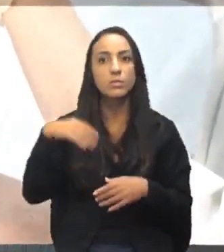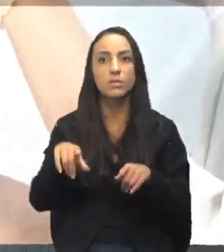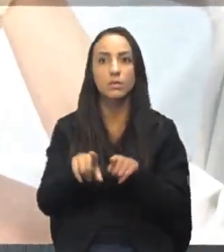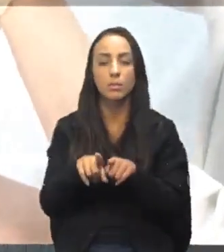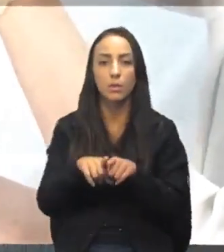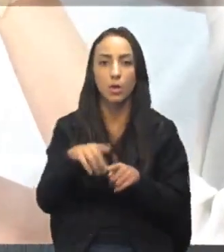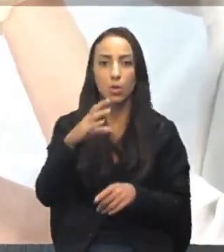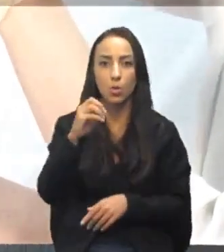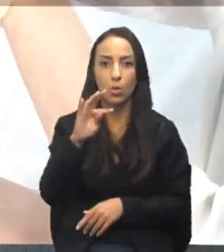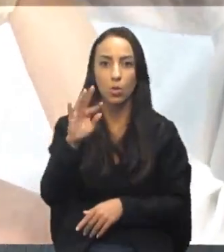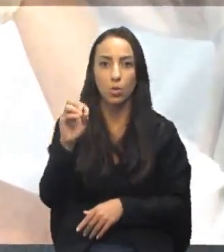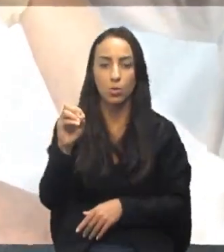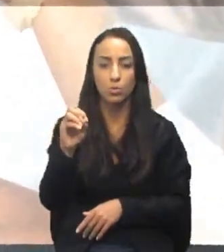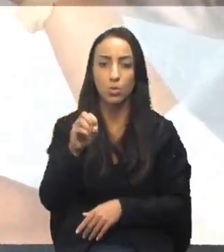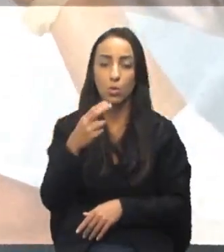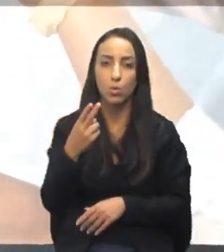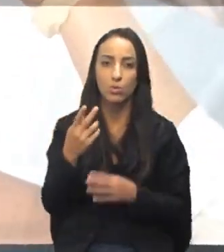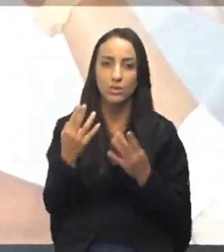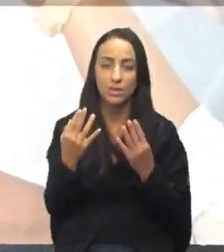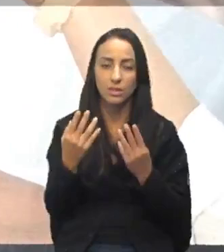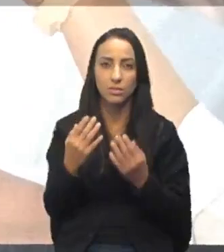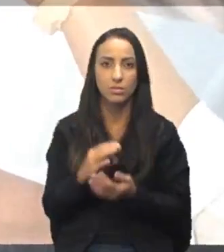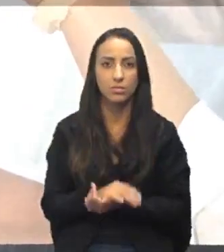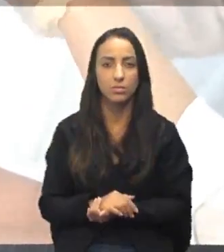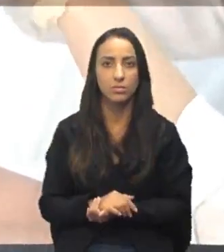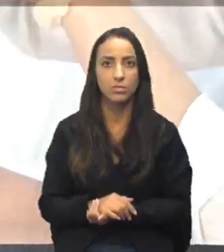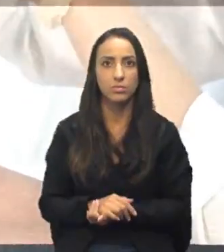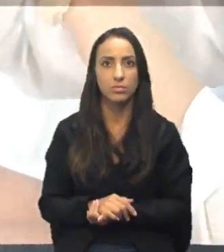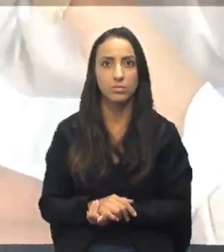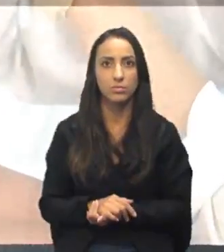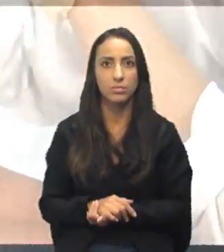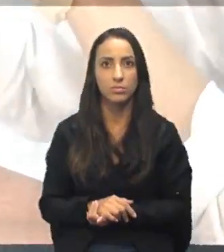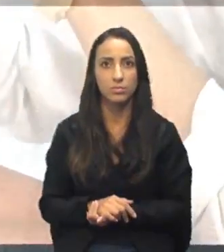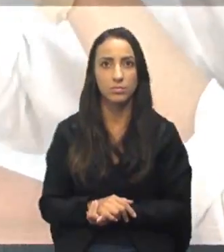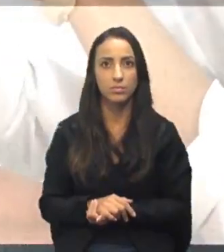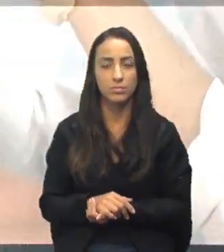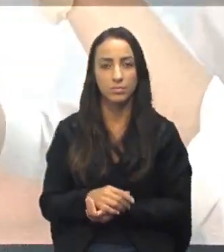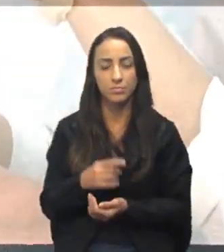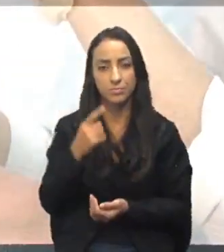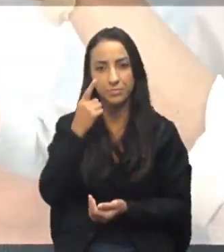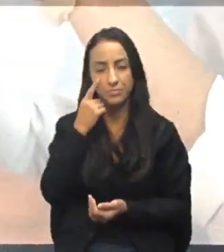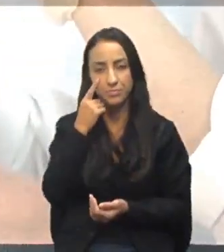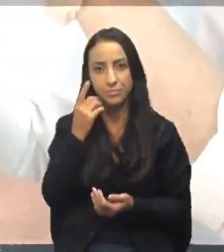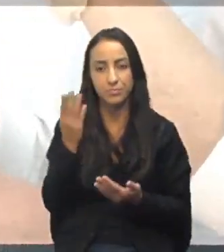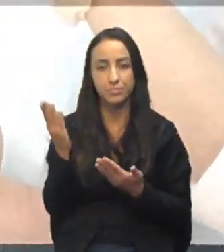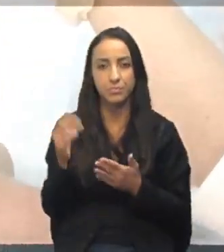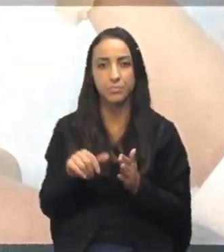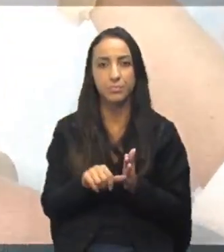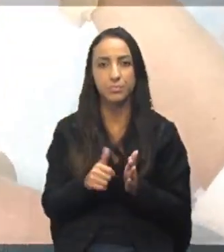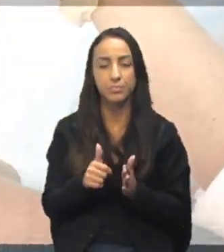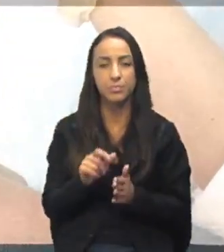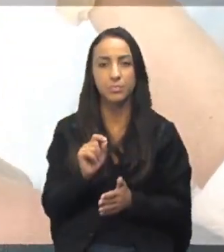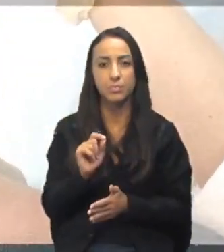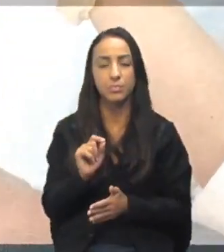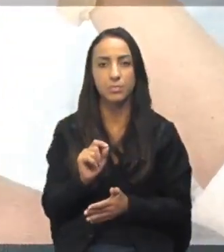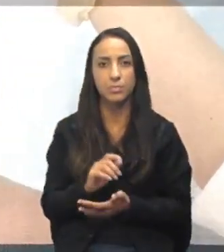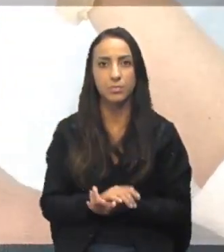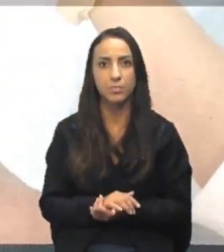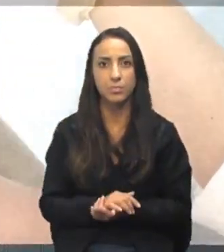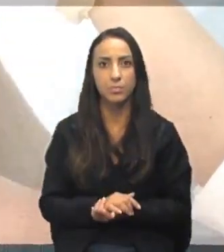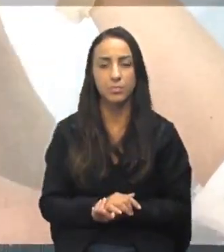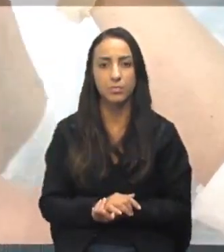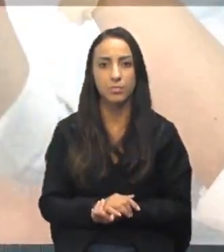de coto. Nós vamos fazer, em primeiro momento, a